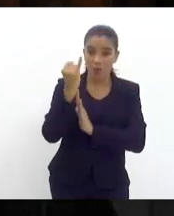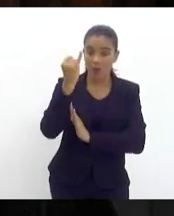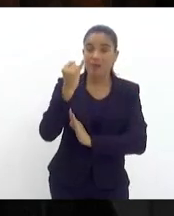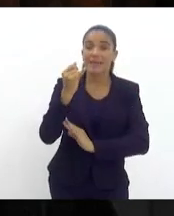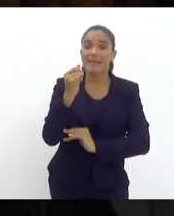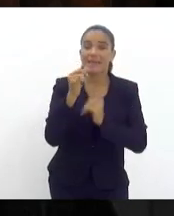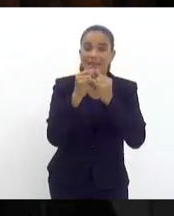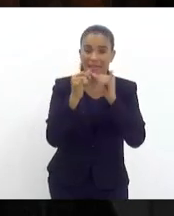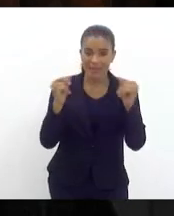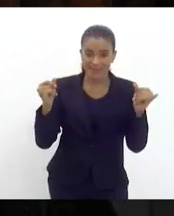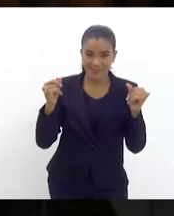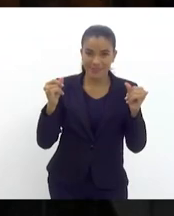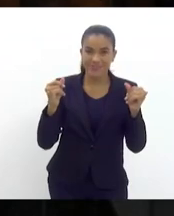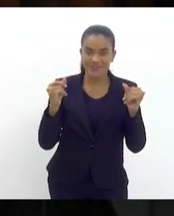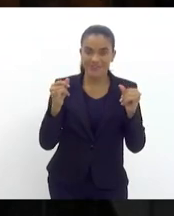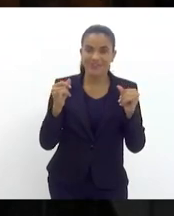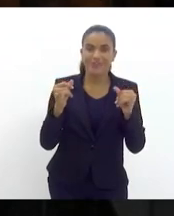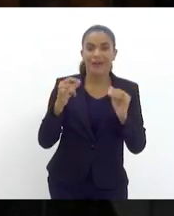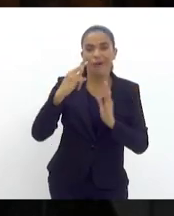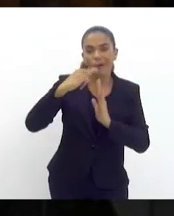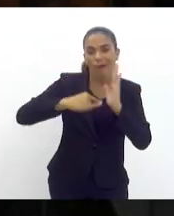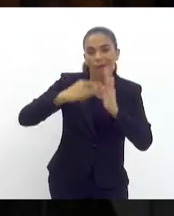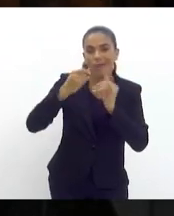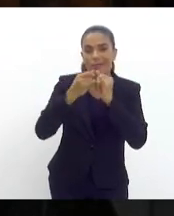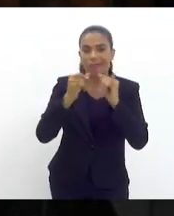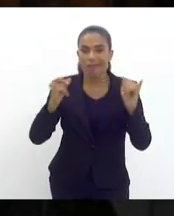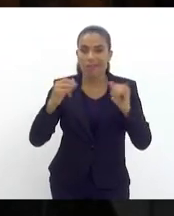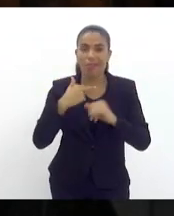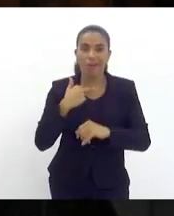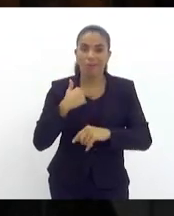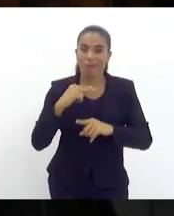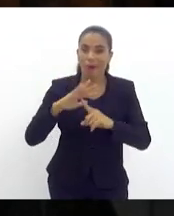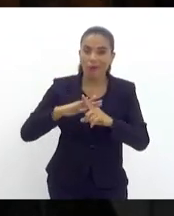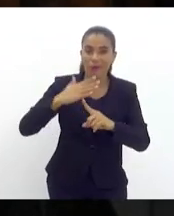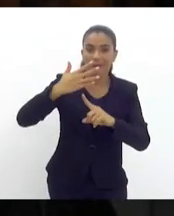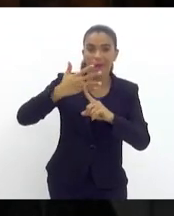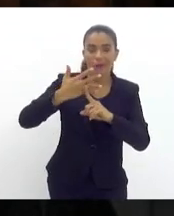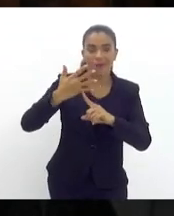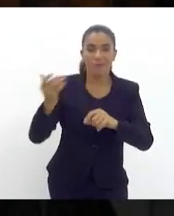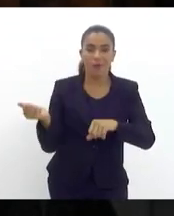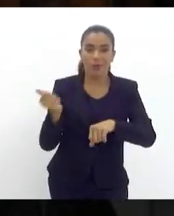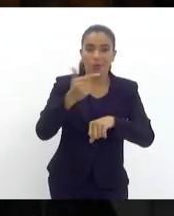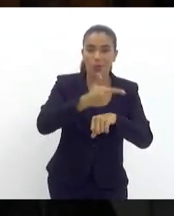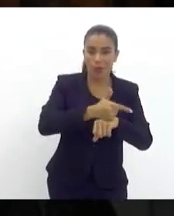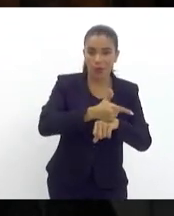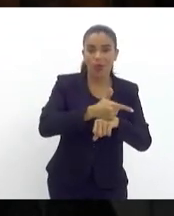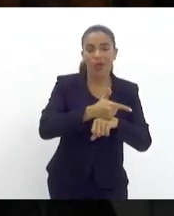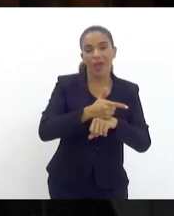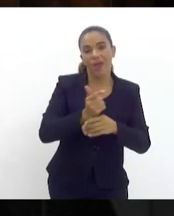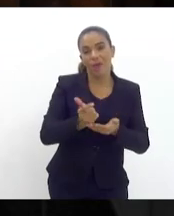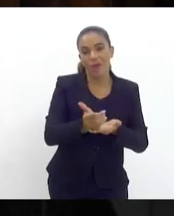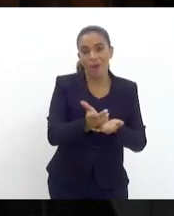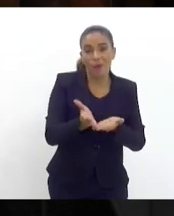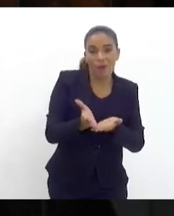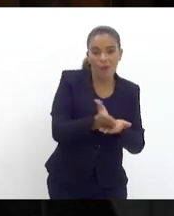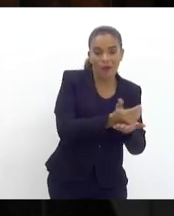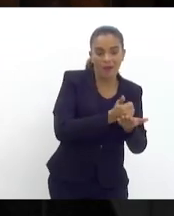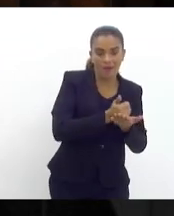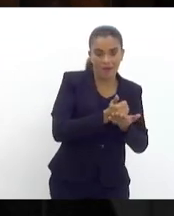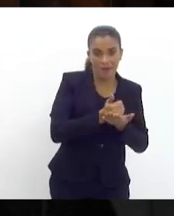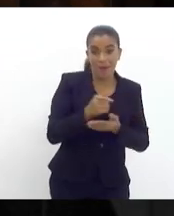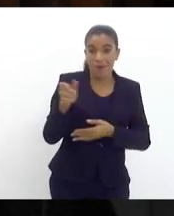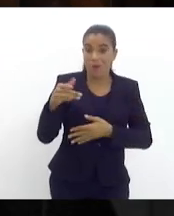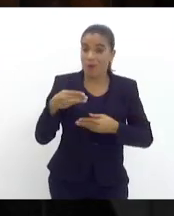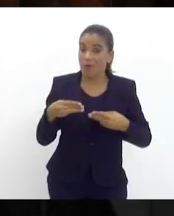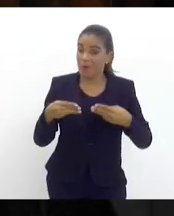energia não poderia ser maior que a alíquota modal considerou o ministro